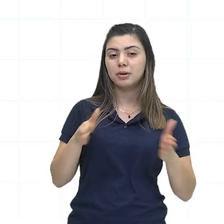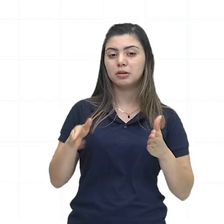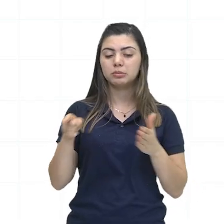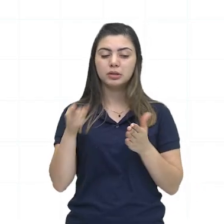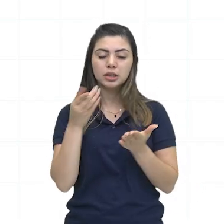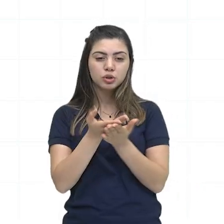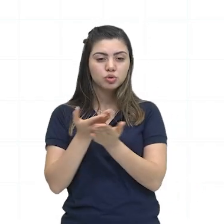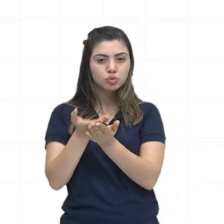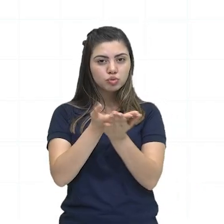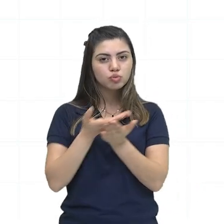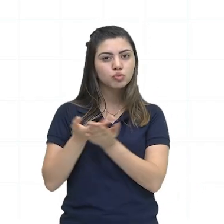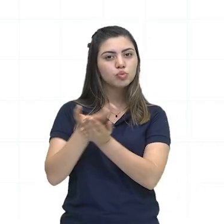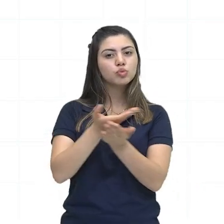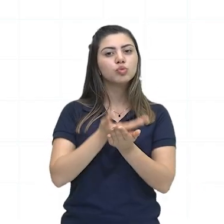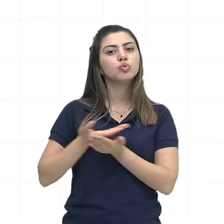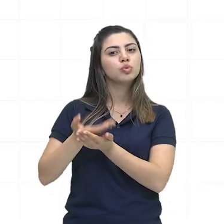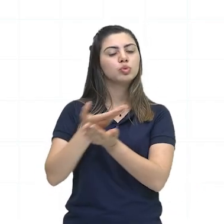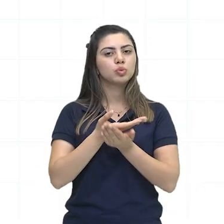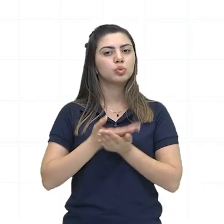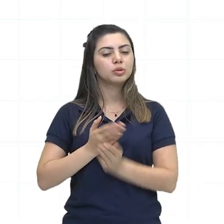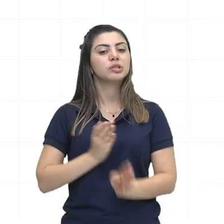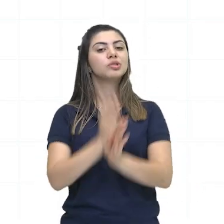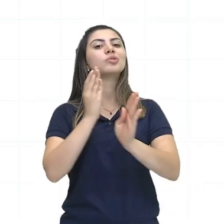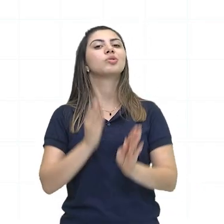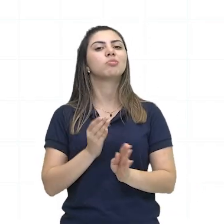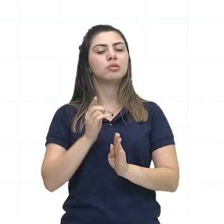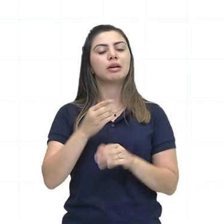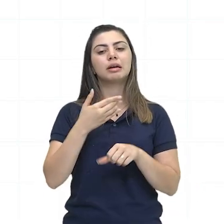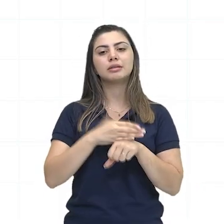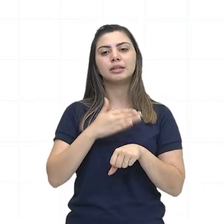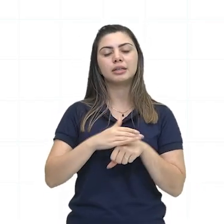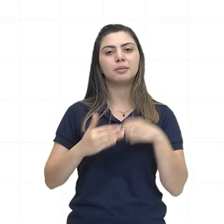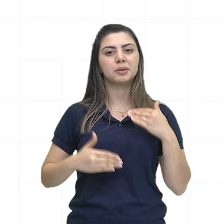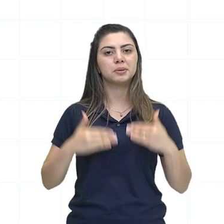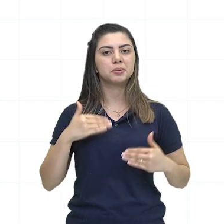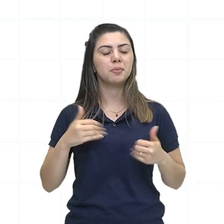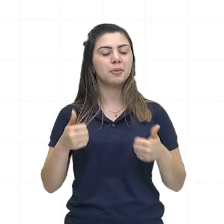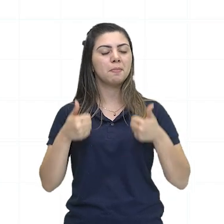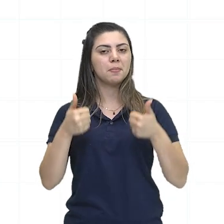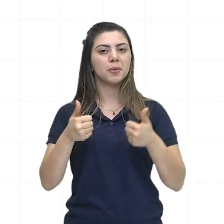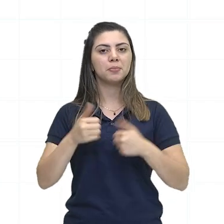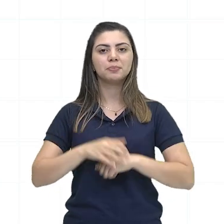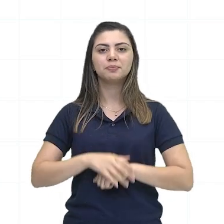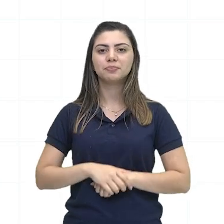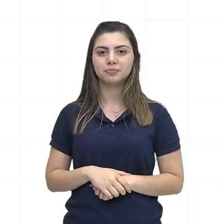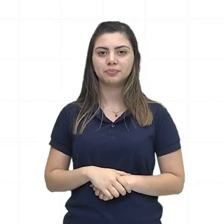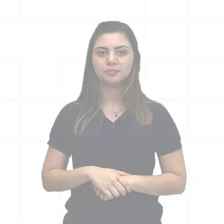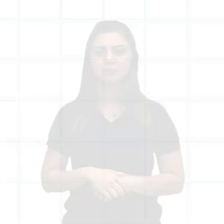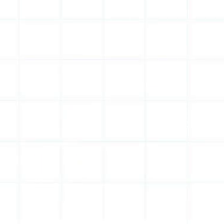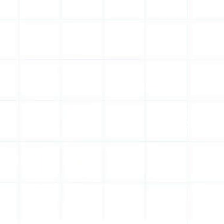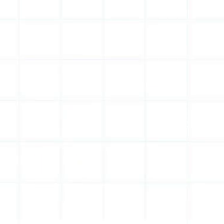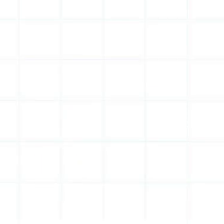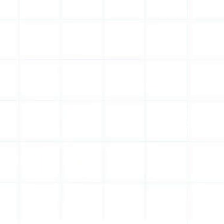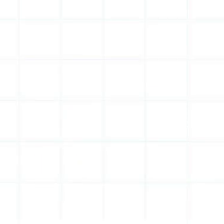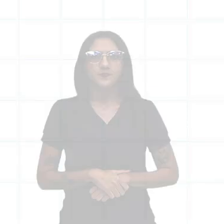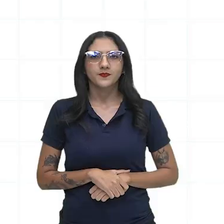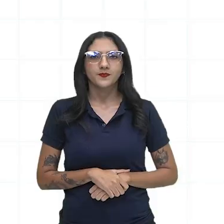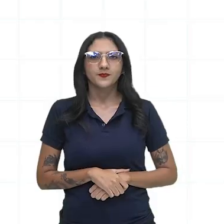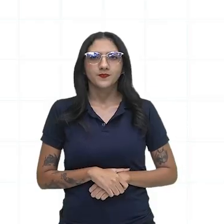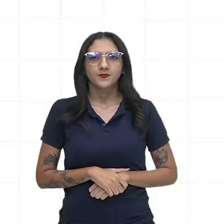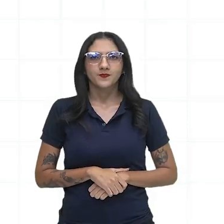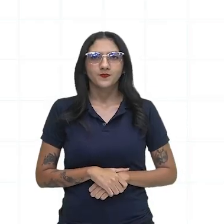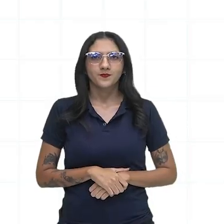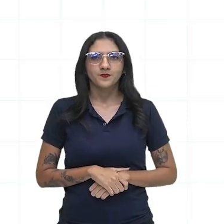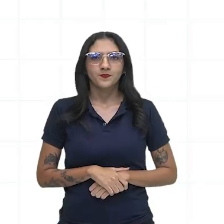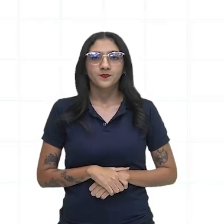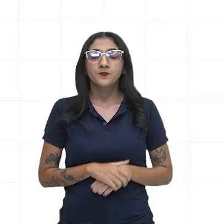fazer esse estudo e viu que os exercícios eram muito bons, tanto para a parte cardiovascular